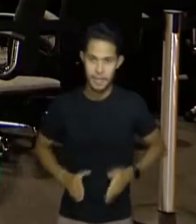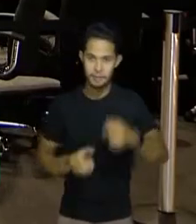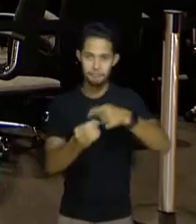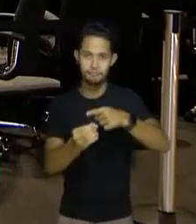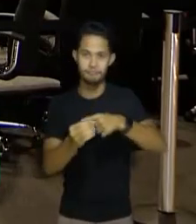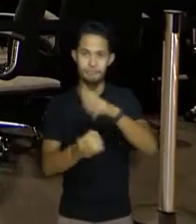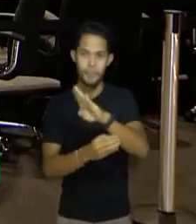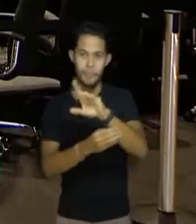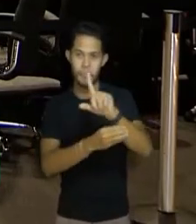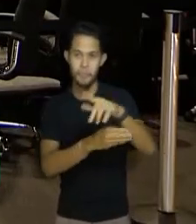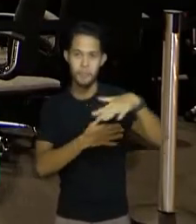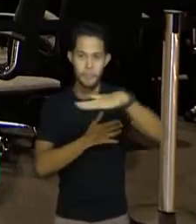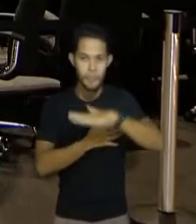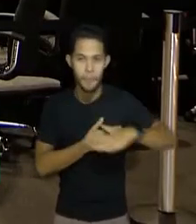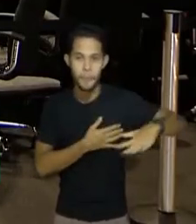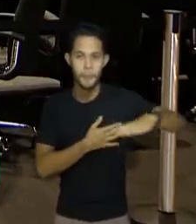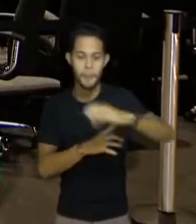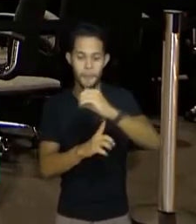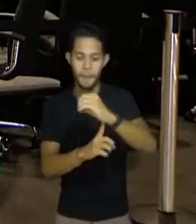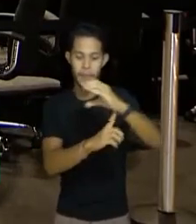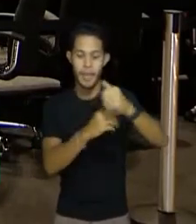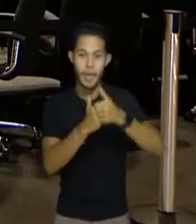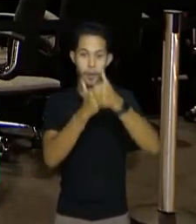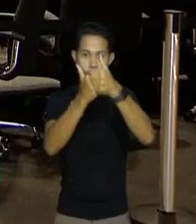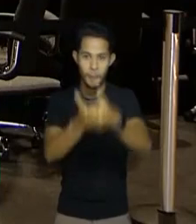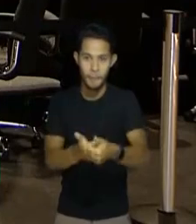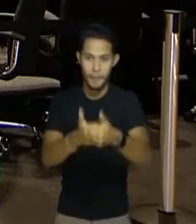acompanham esta sessão.